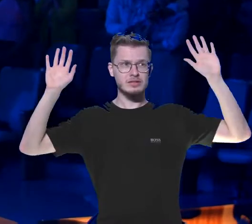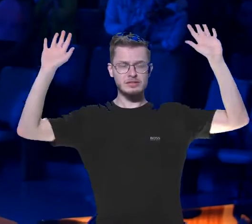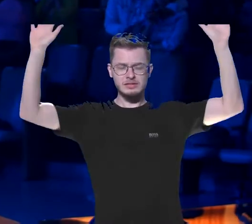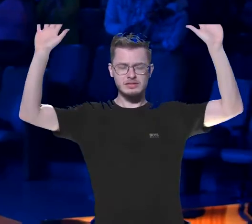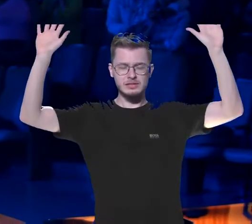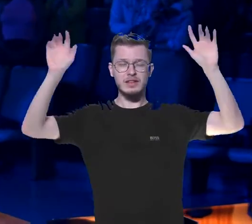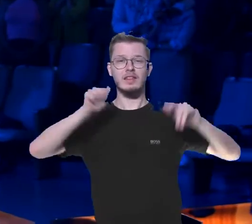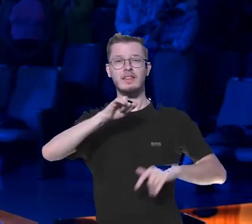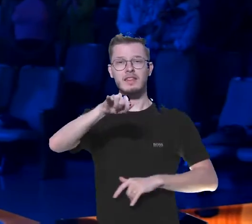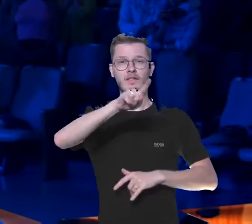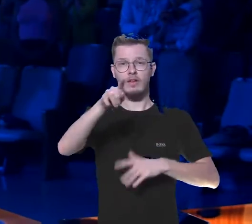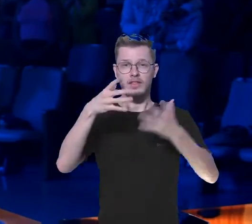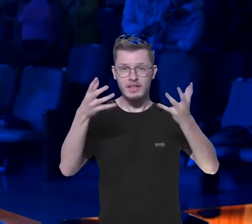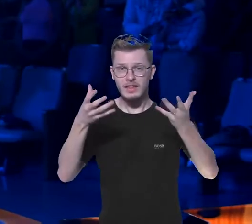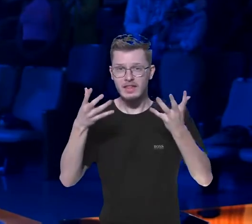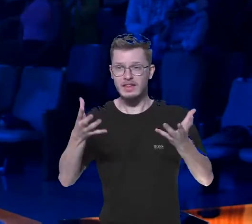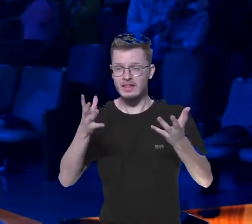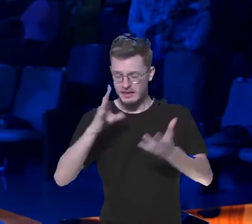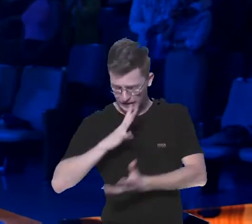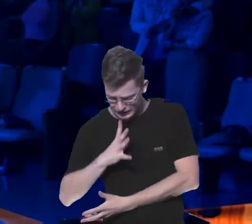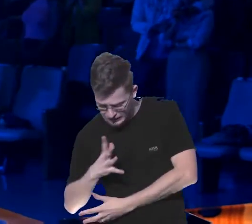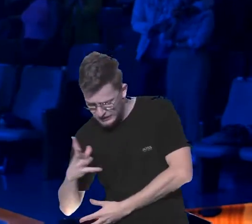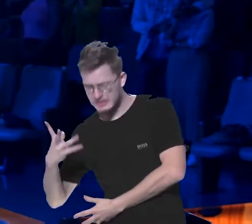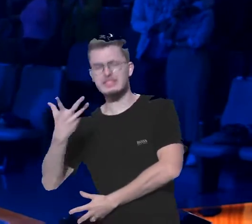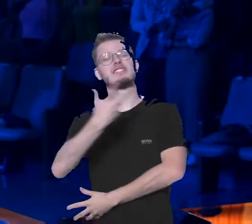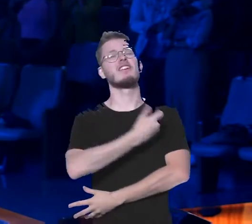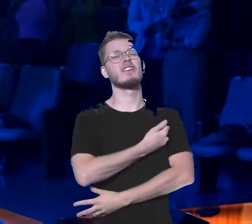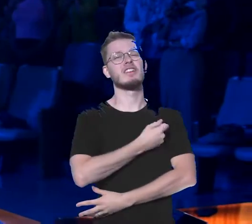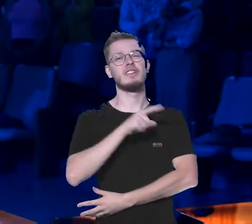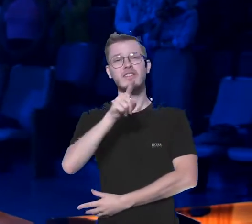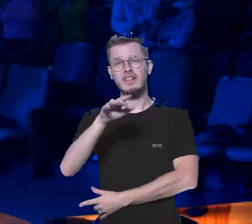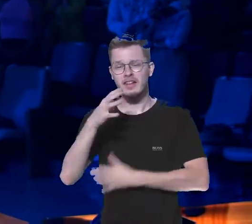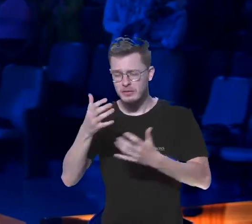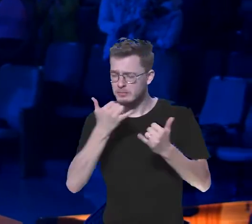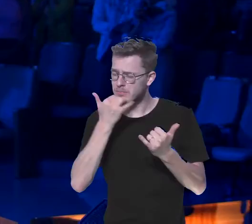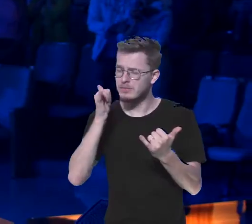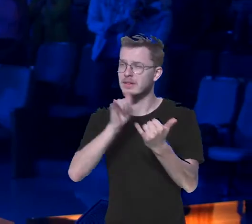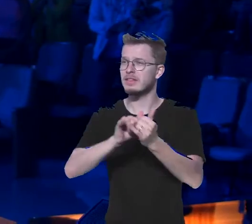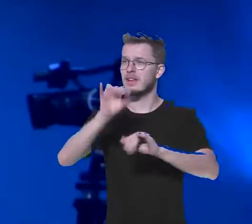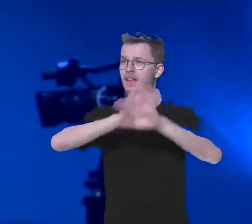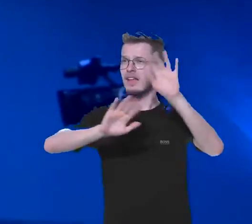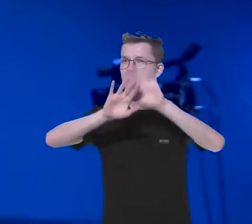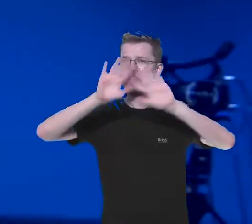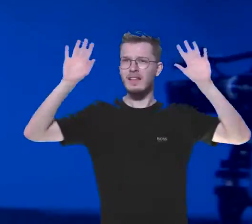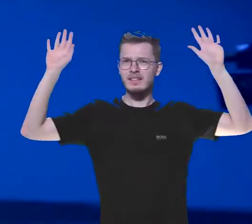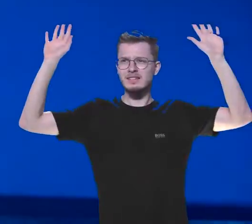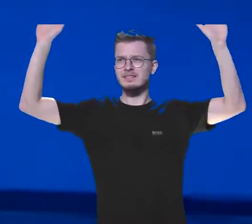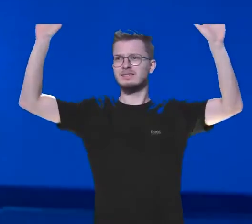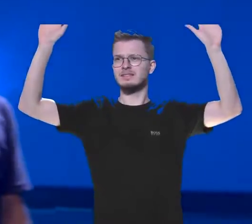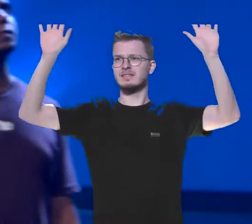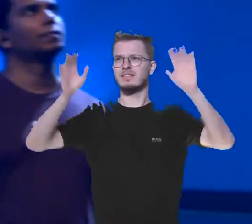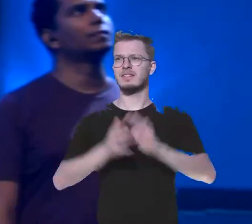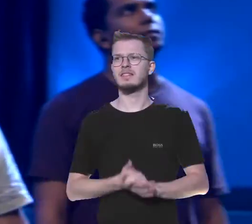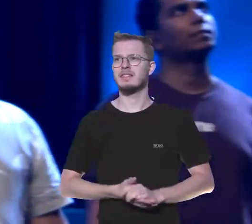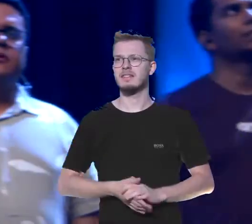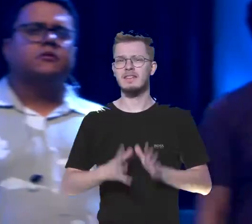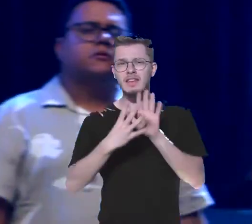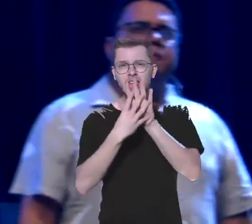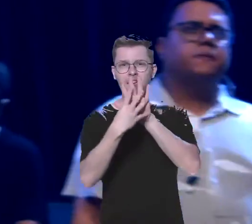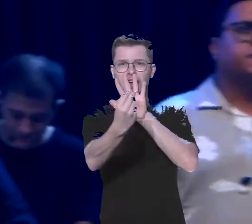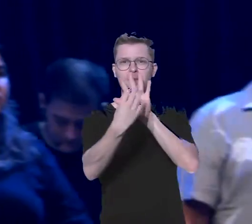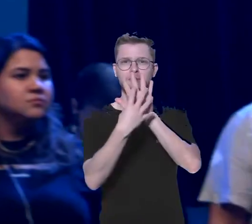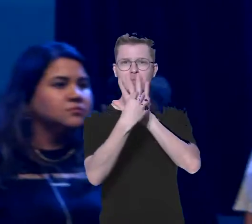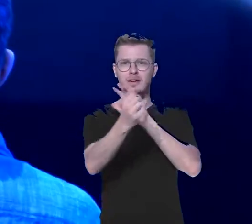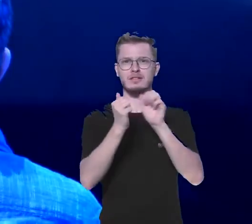perdão, se você quer ser salvo, se você quer ser tocado, erga as suas duas mãos, o Senhor vai te libertar. E repete comigo essa oração